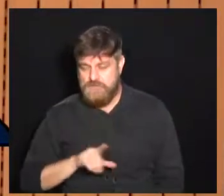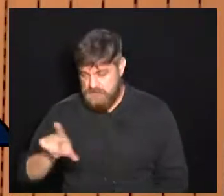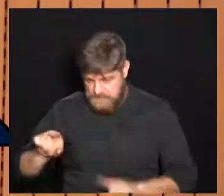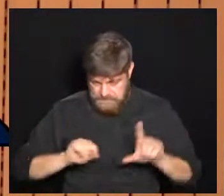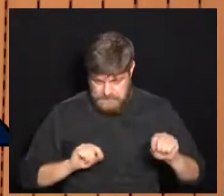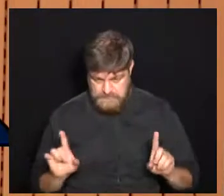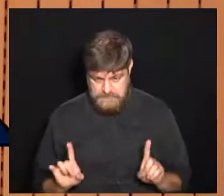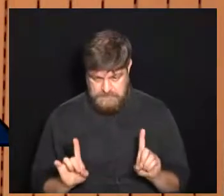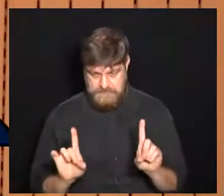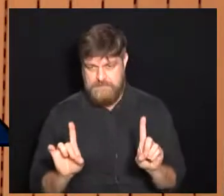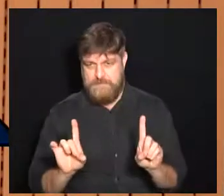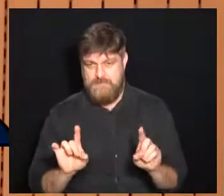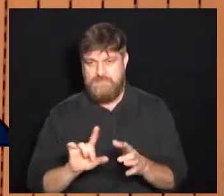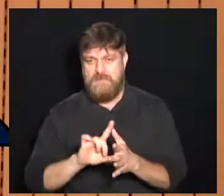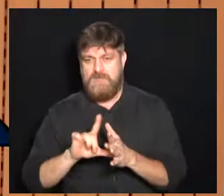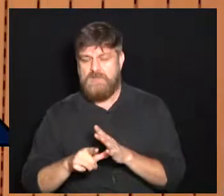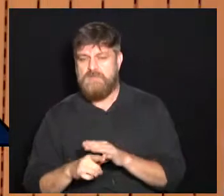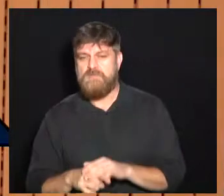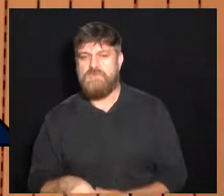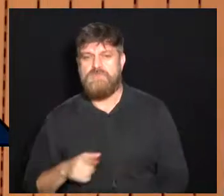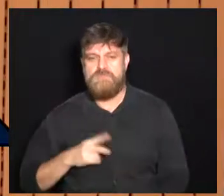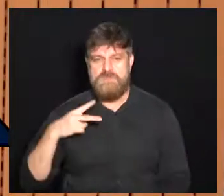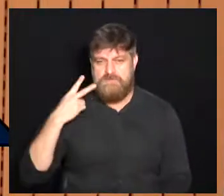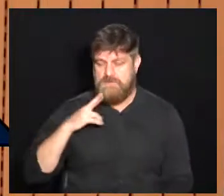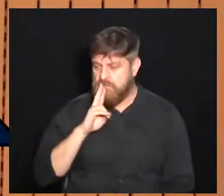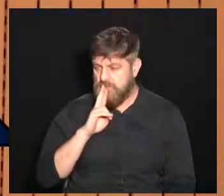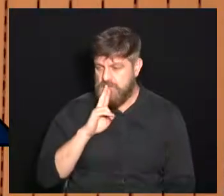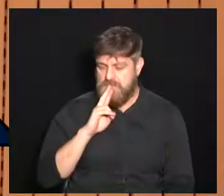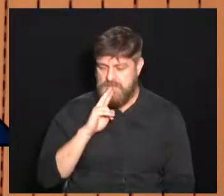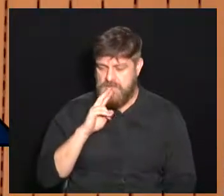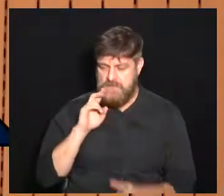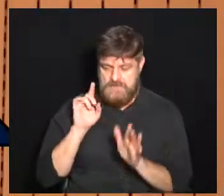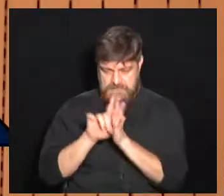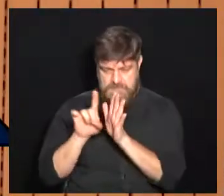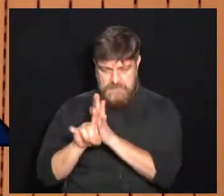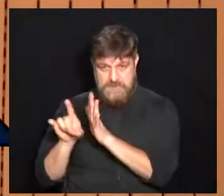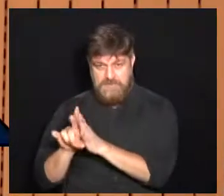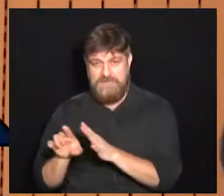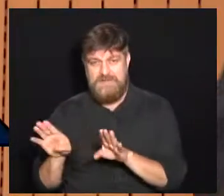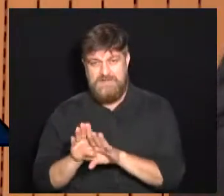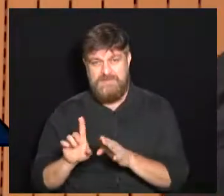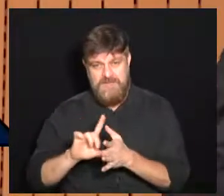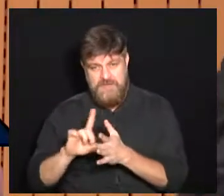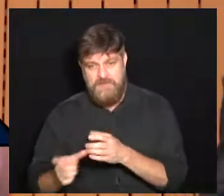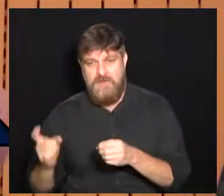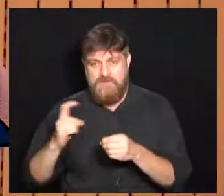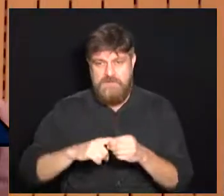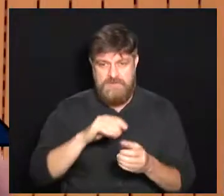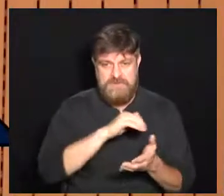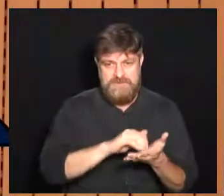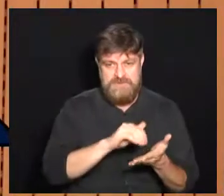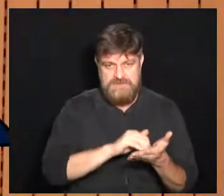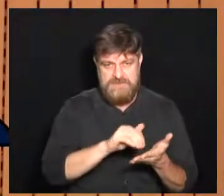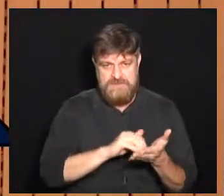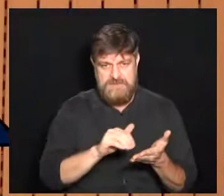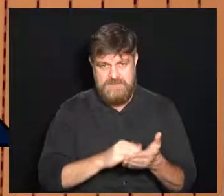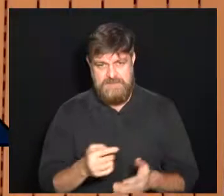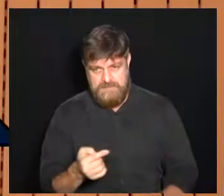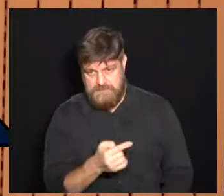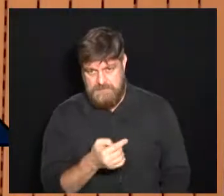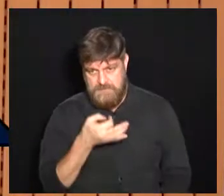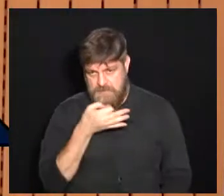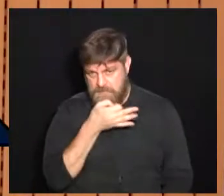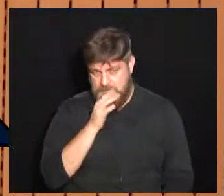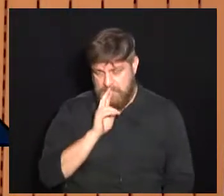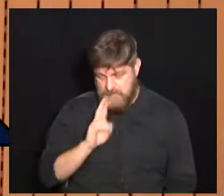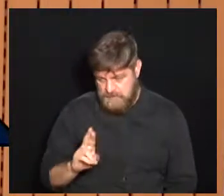escolhidos, depois a gente já ouve os próprios vereadores que quiserem fazer uso da palavra, e a gente volta à secretária e depois a gente vai dar os encaminhamentos.